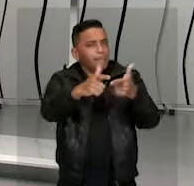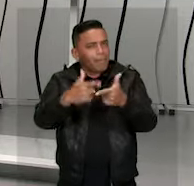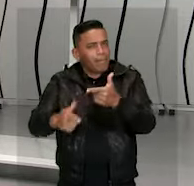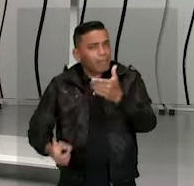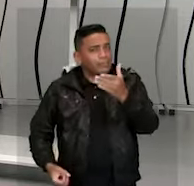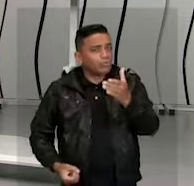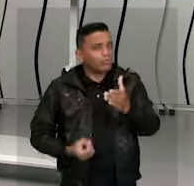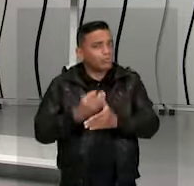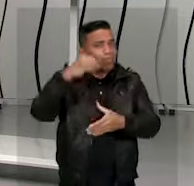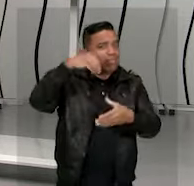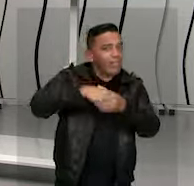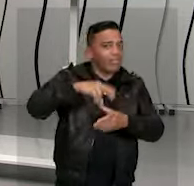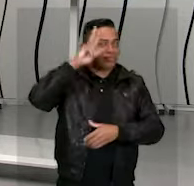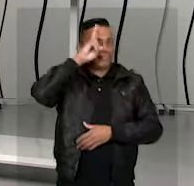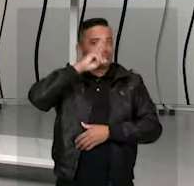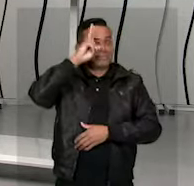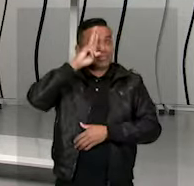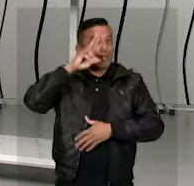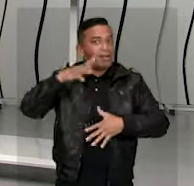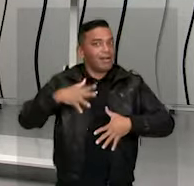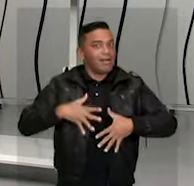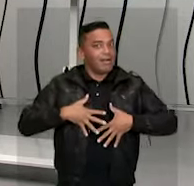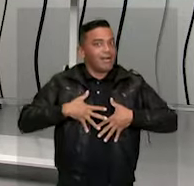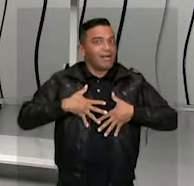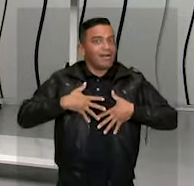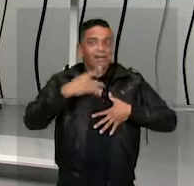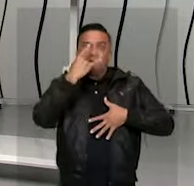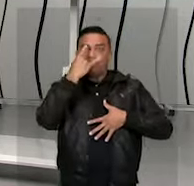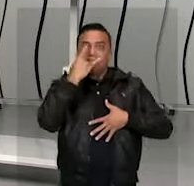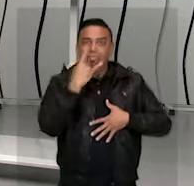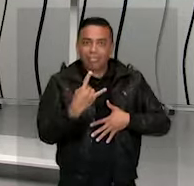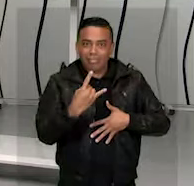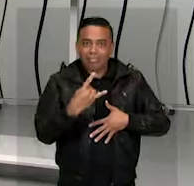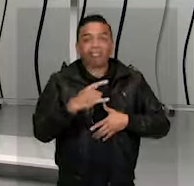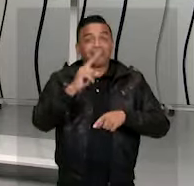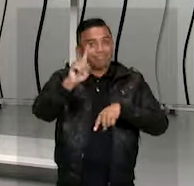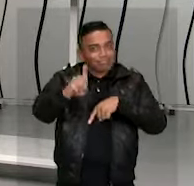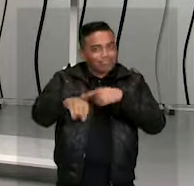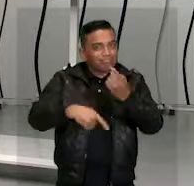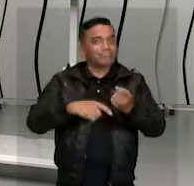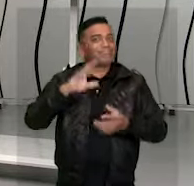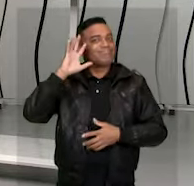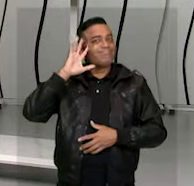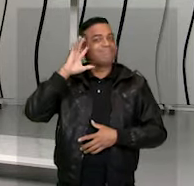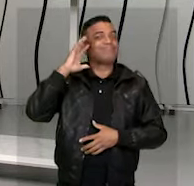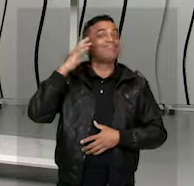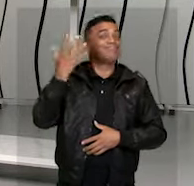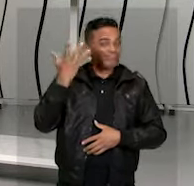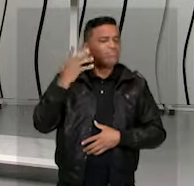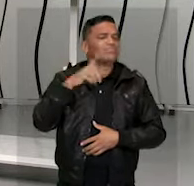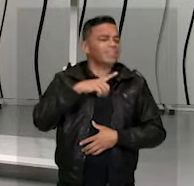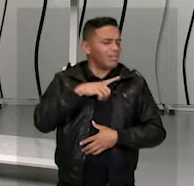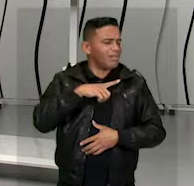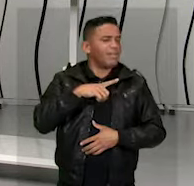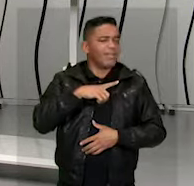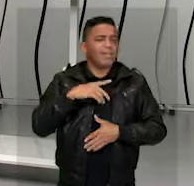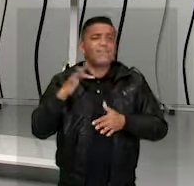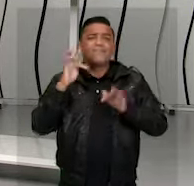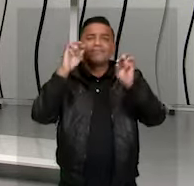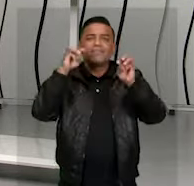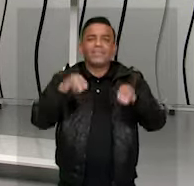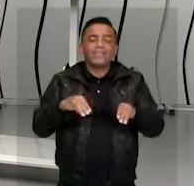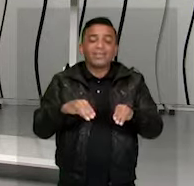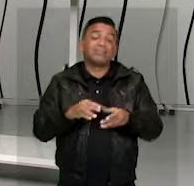alguma coisa que nos dá suspense, que nos prende. E logo tem uma resolução, que acaba muitas vezes com felizes